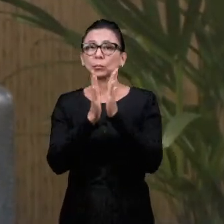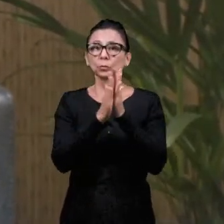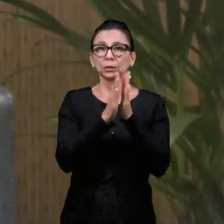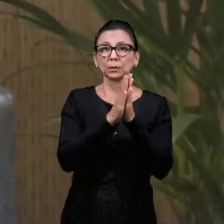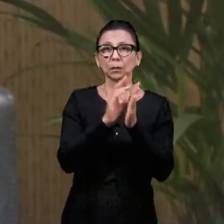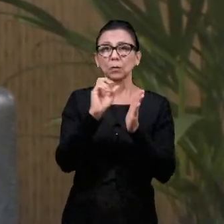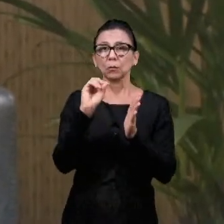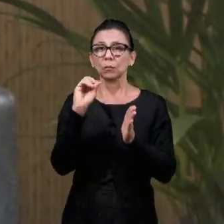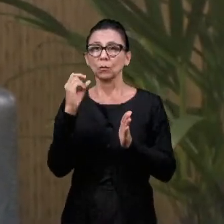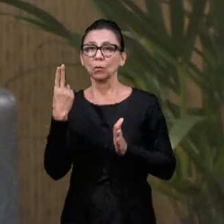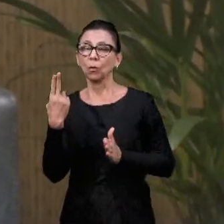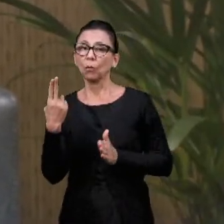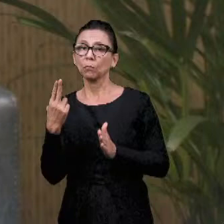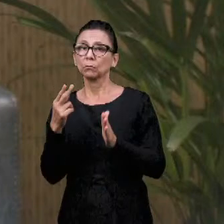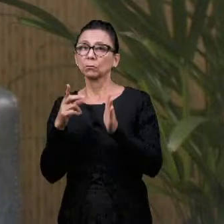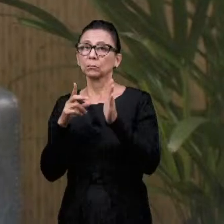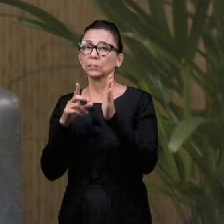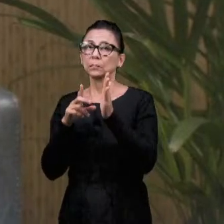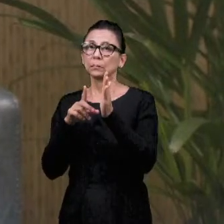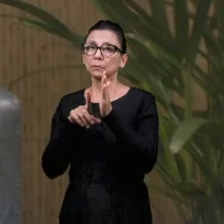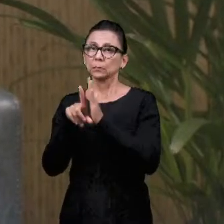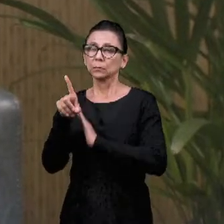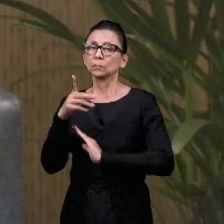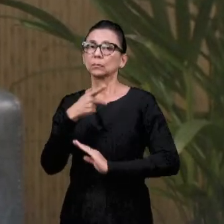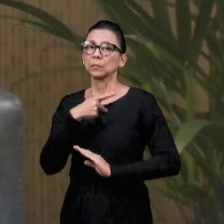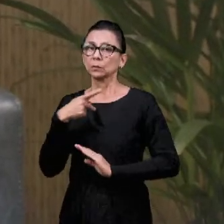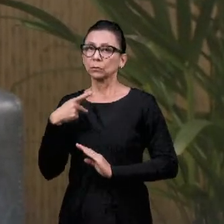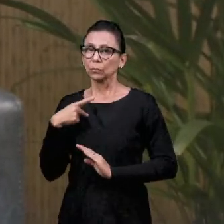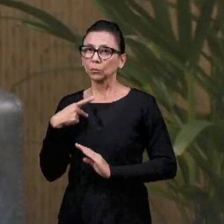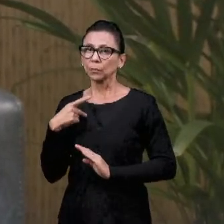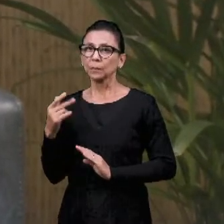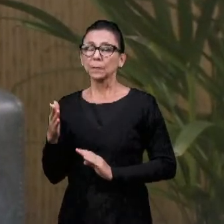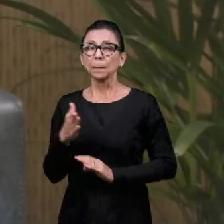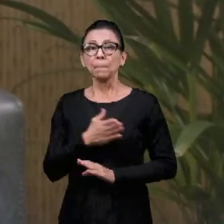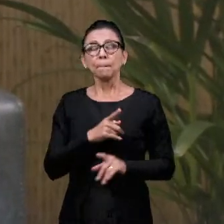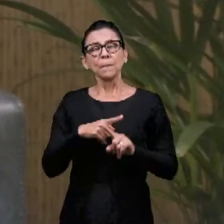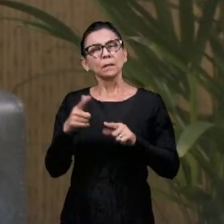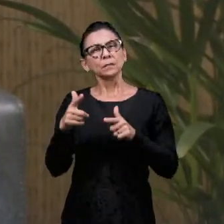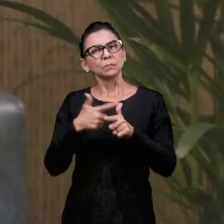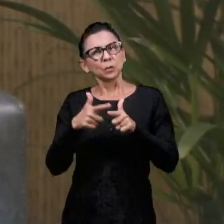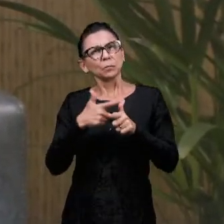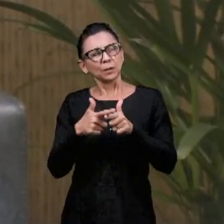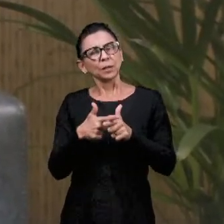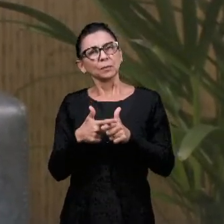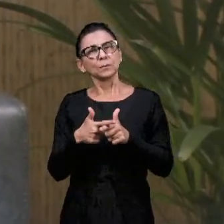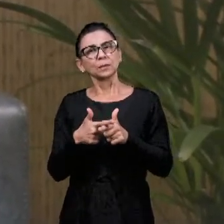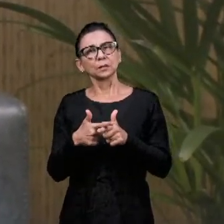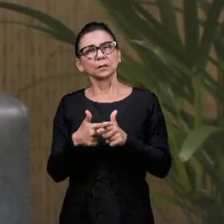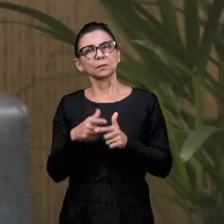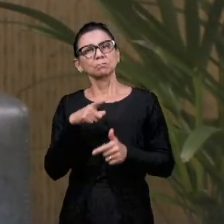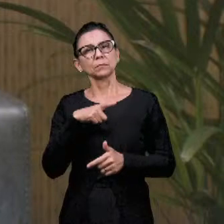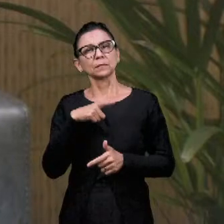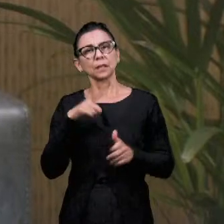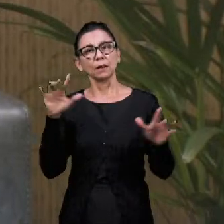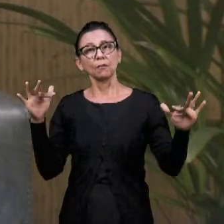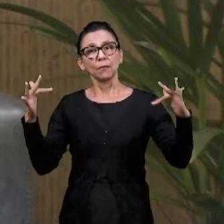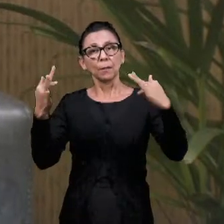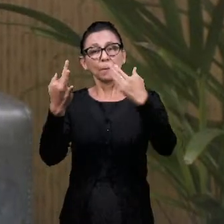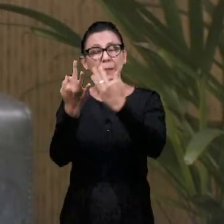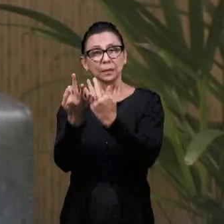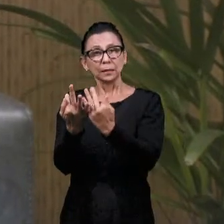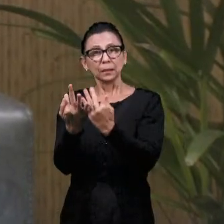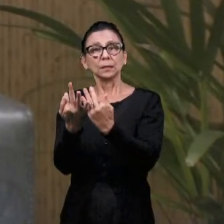da família que você leva para esse dia, para sexta-feira, que é o culto da família. Ali está orando pelos